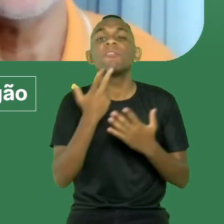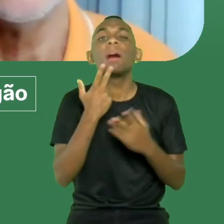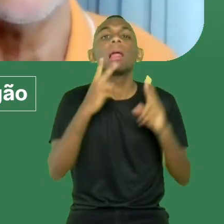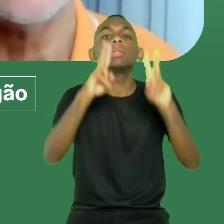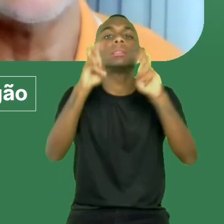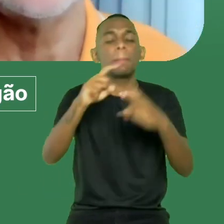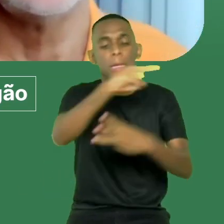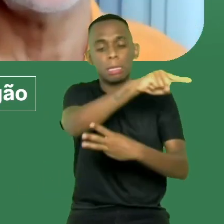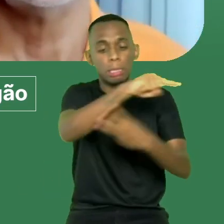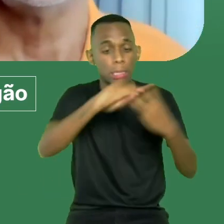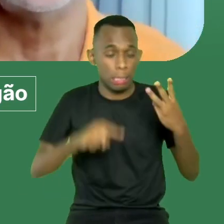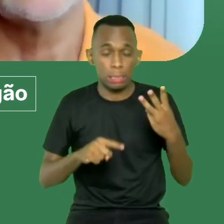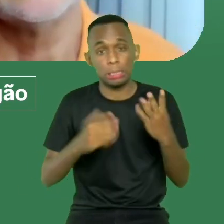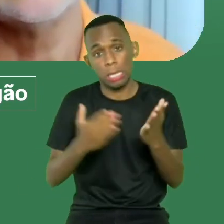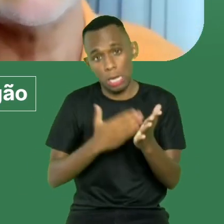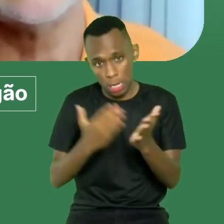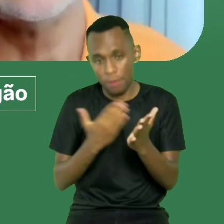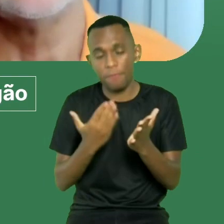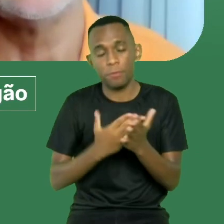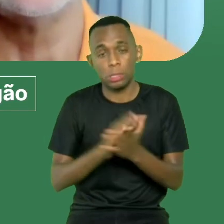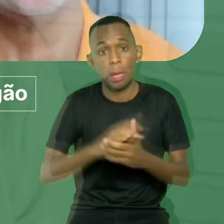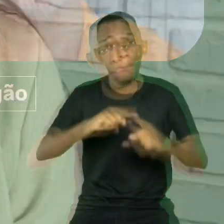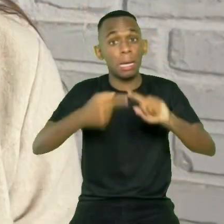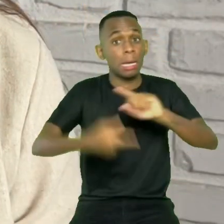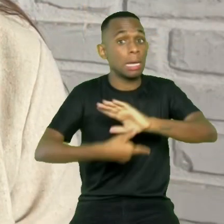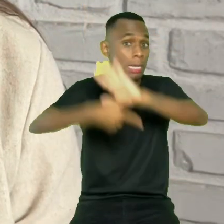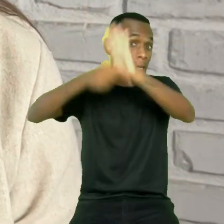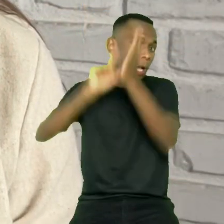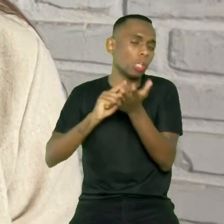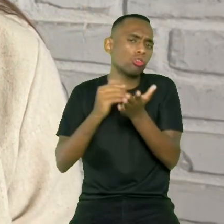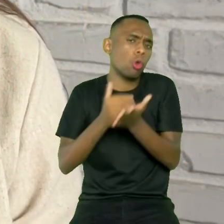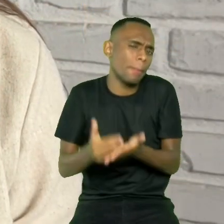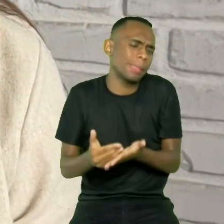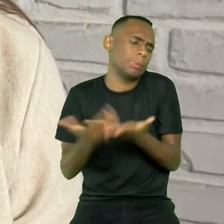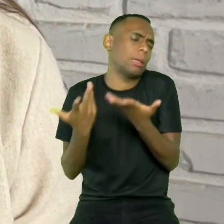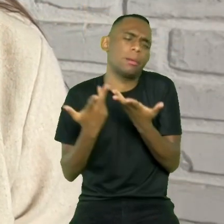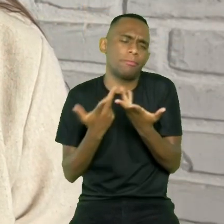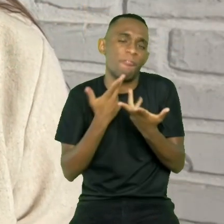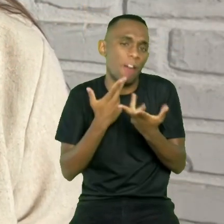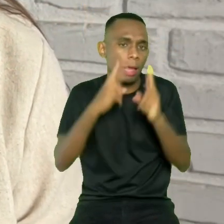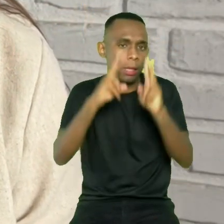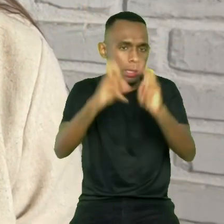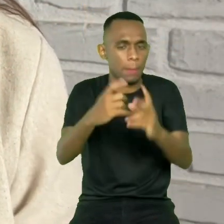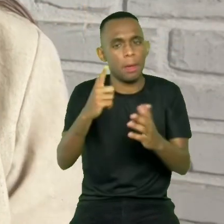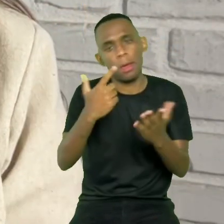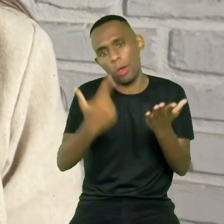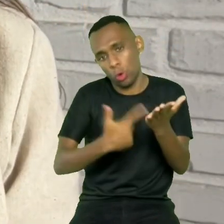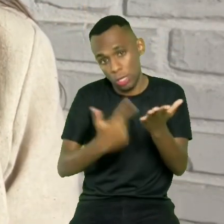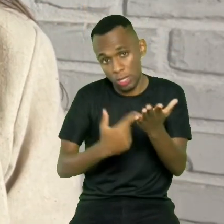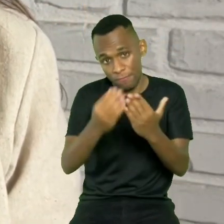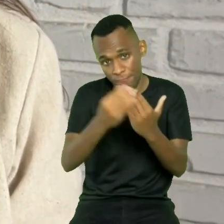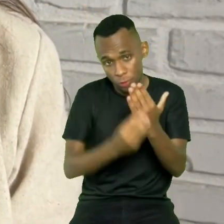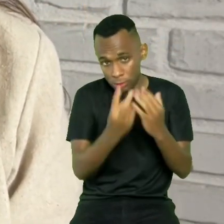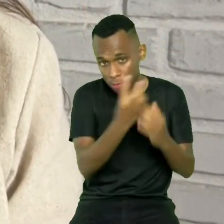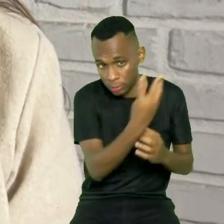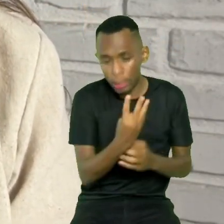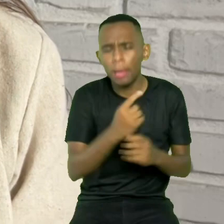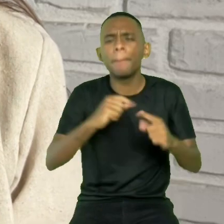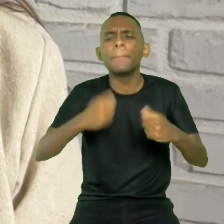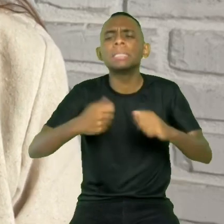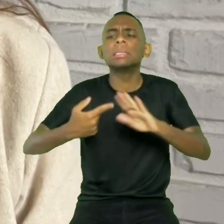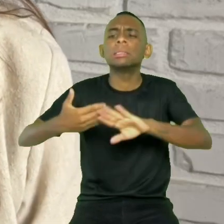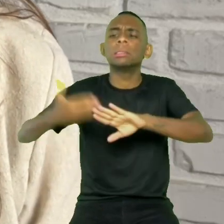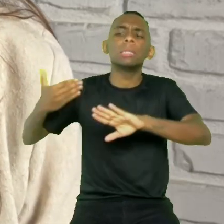específicos, mas antes da gente entrar nessas obras aqui, conhecer um pouco da sua história. Quero que você volte lá na